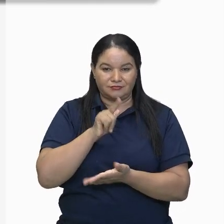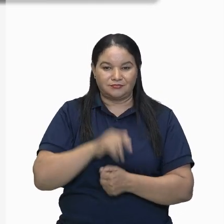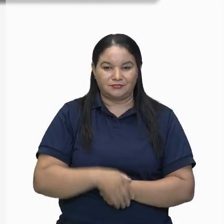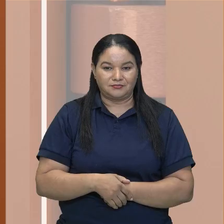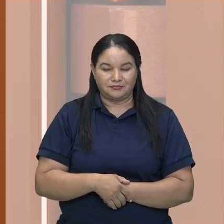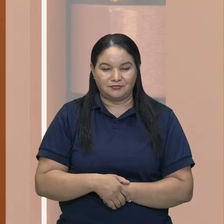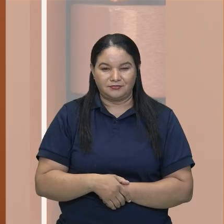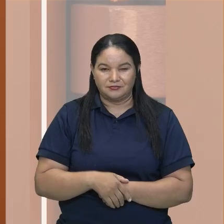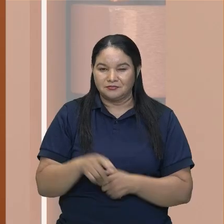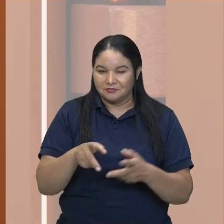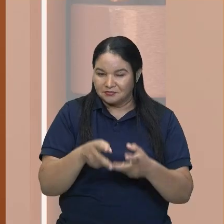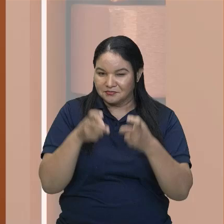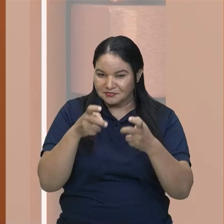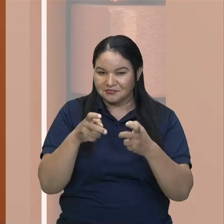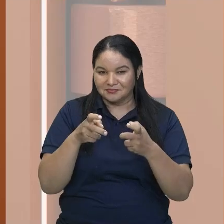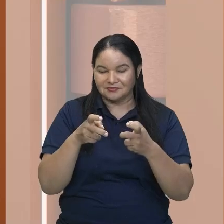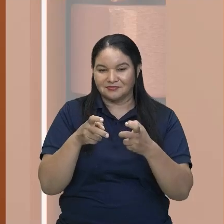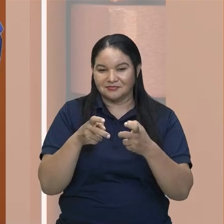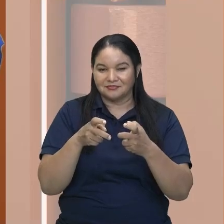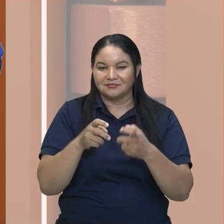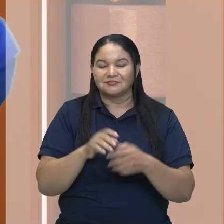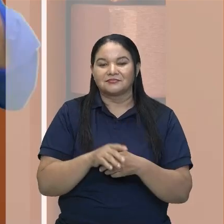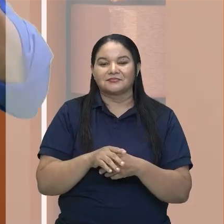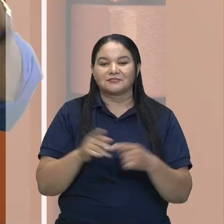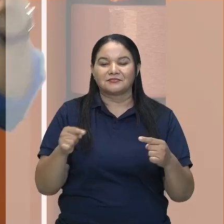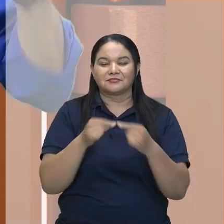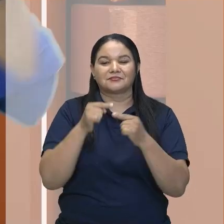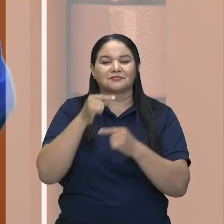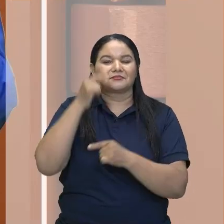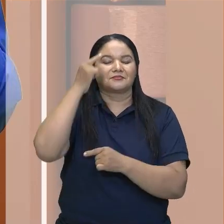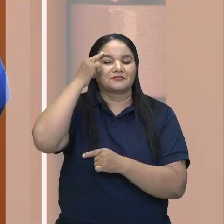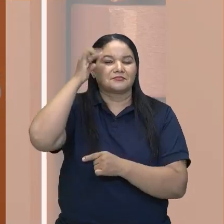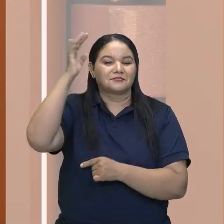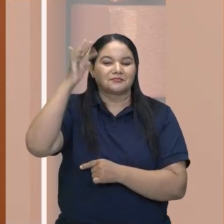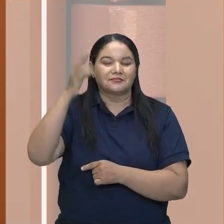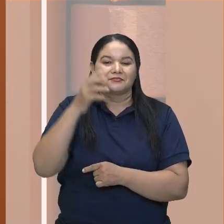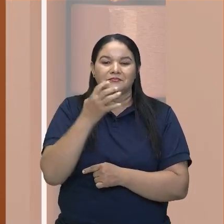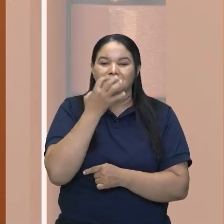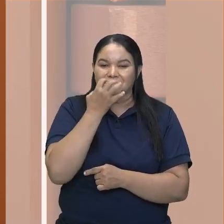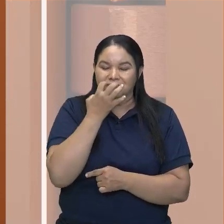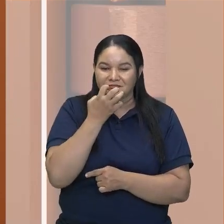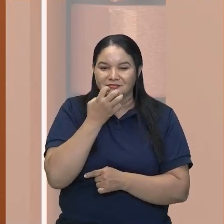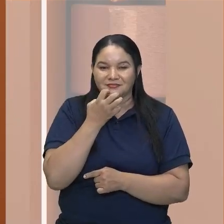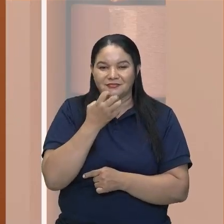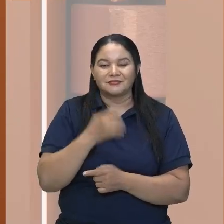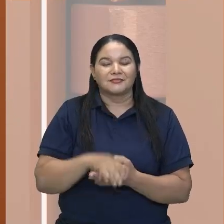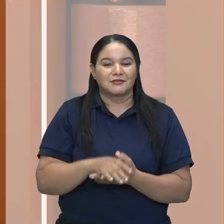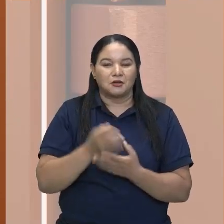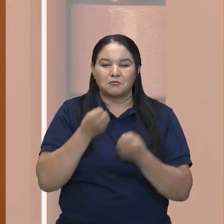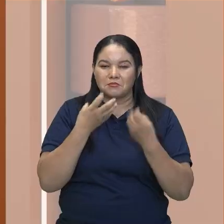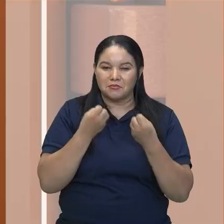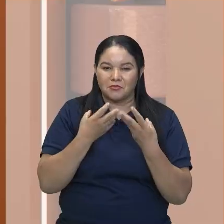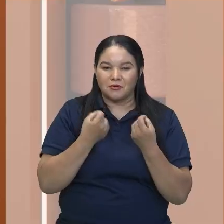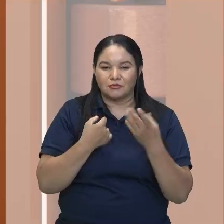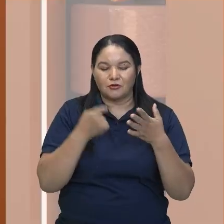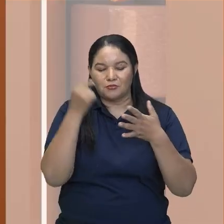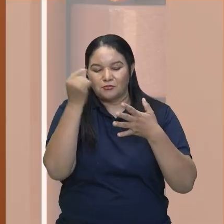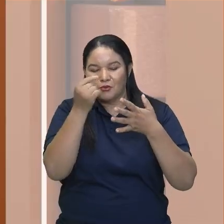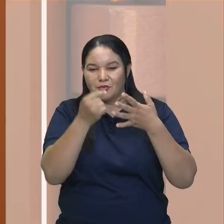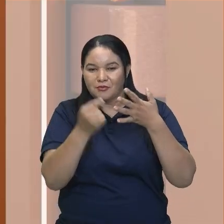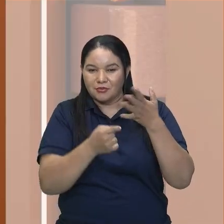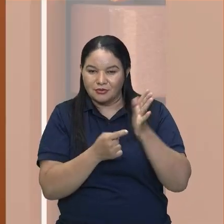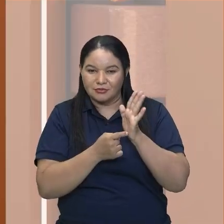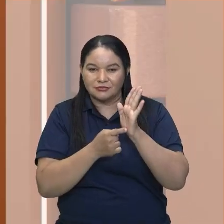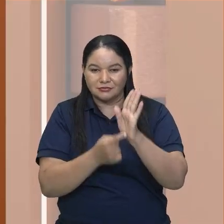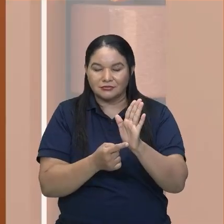entender e captar essa ideia de Nietzsche? Quantas ideias bacanas ele trouxe aqui pra gente, né? Quando eu abraço aquilo que a